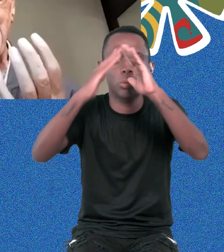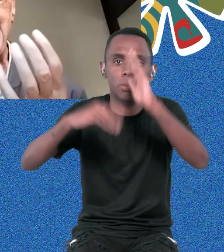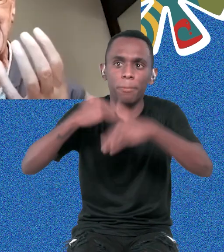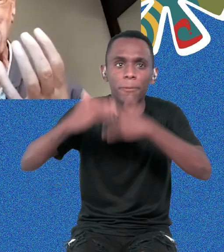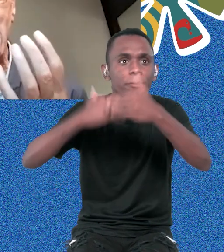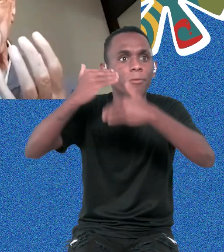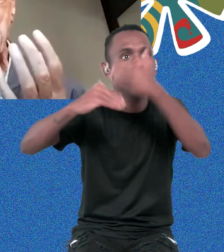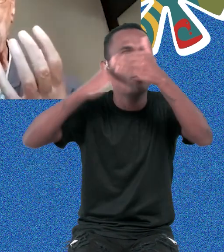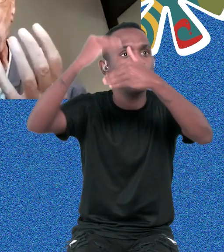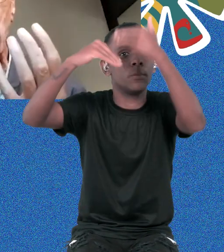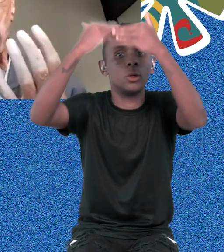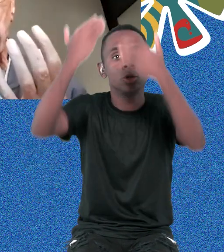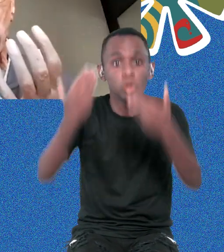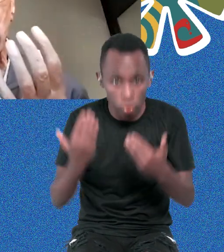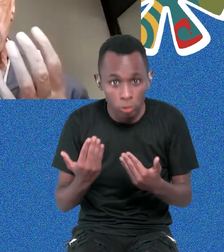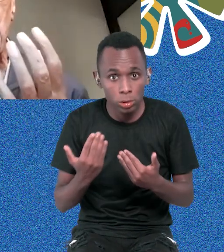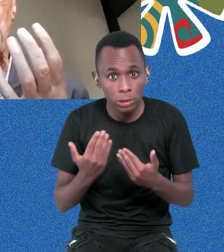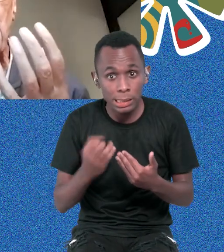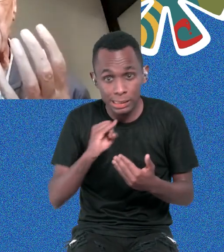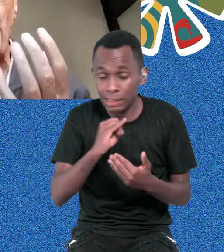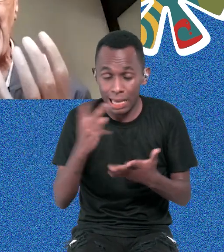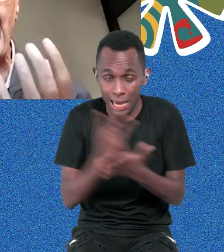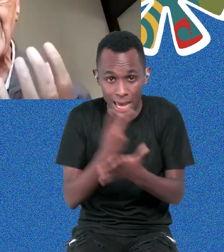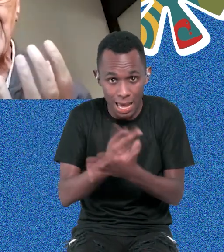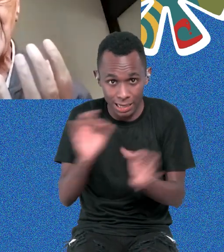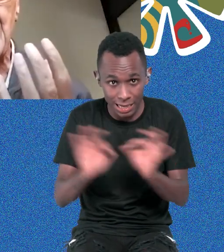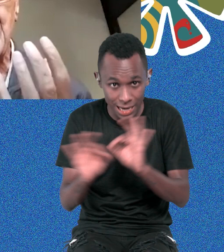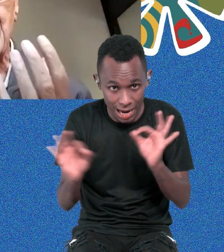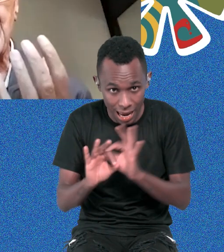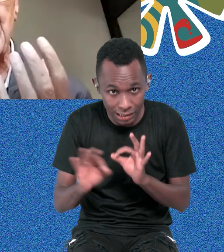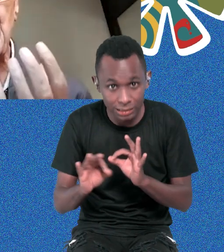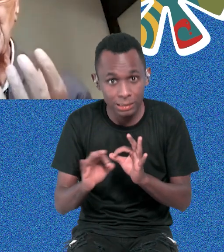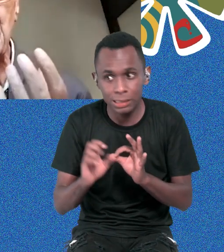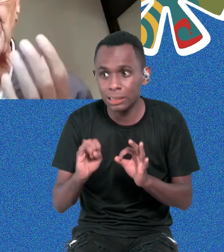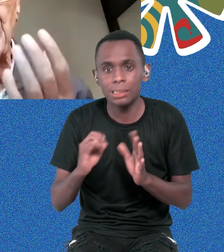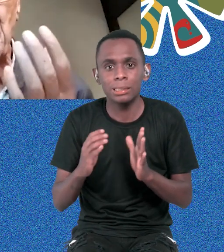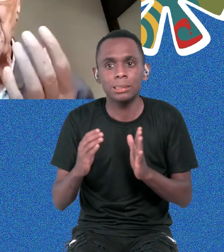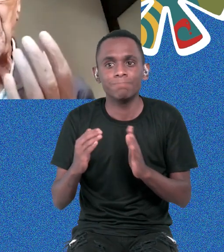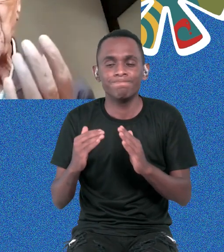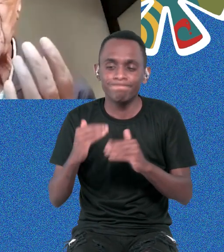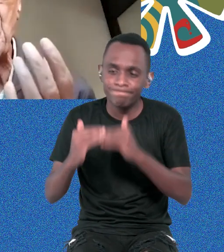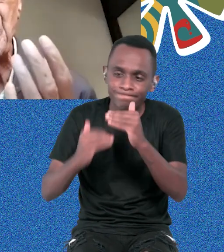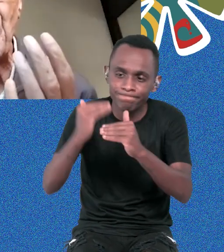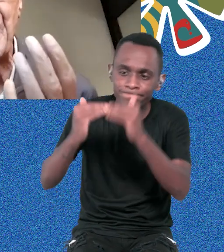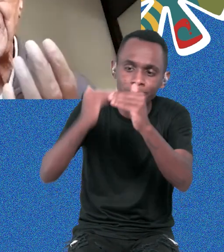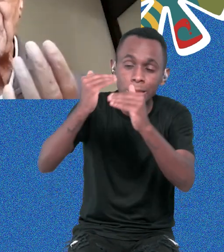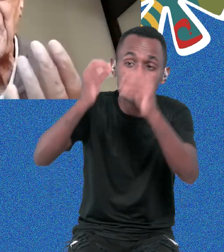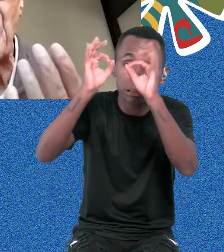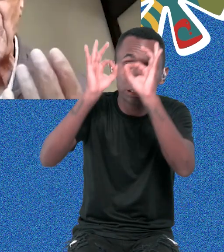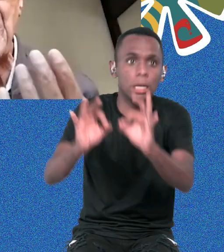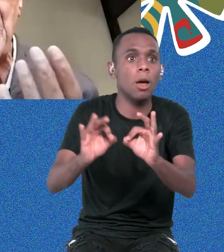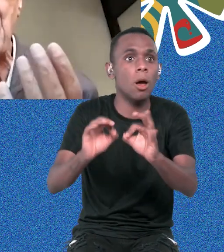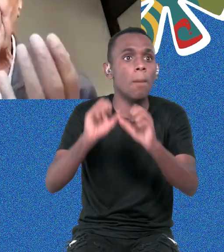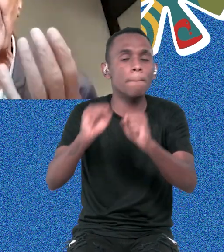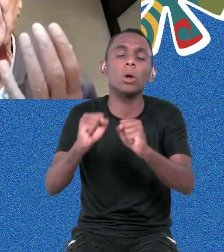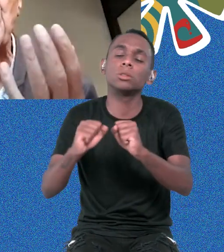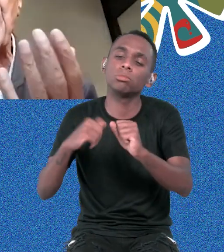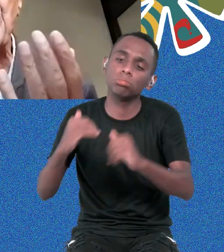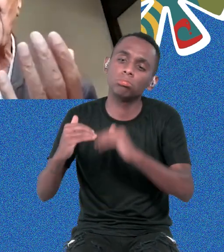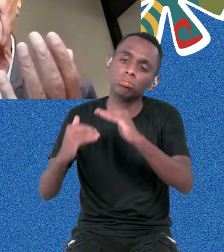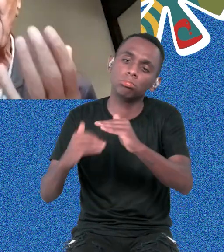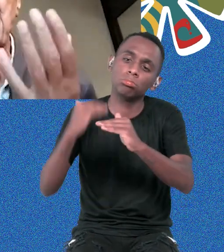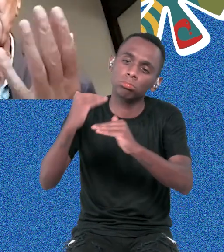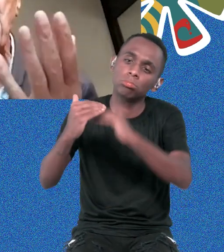onde vai quem vai subindo, se não escorregar, se não fizer um percurso de escolarização regular, poderá